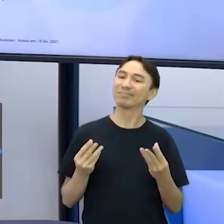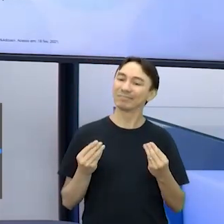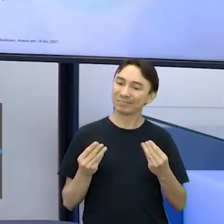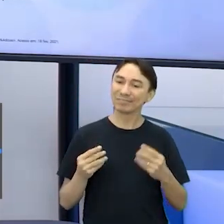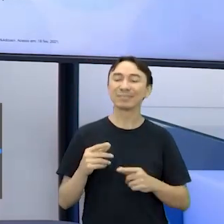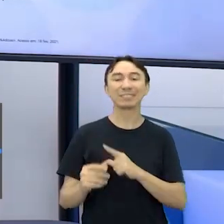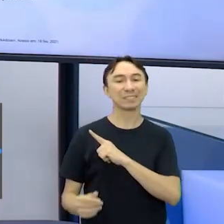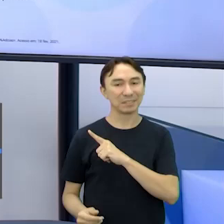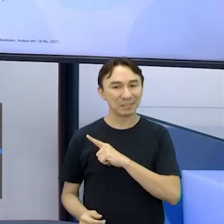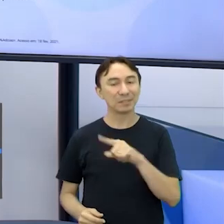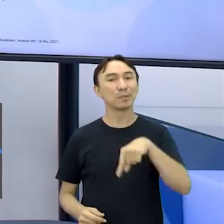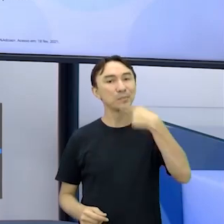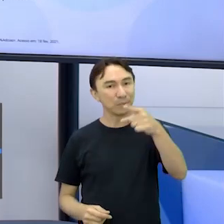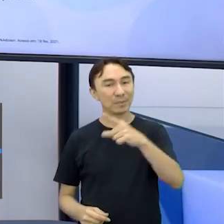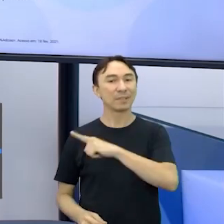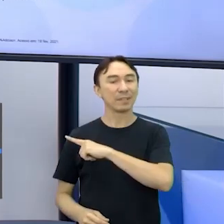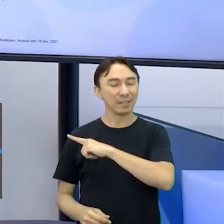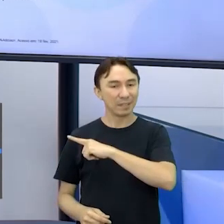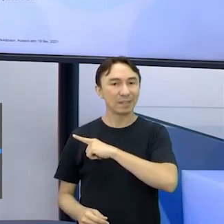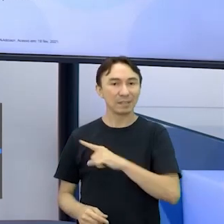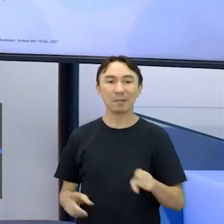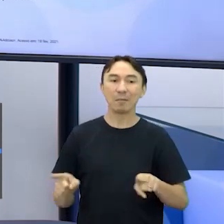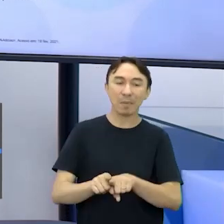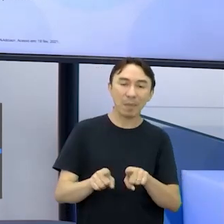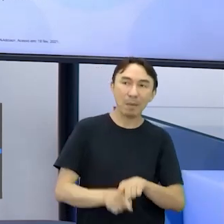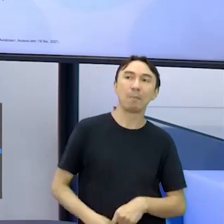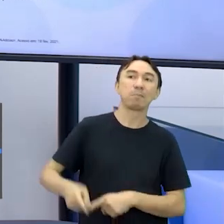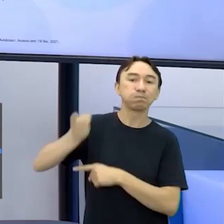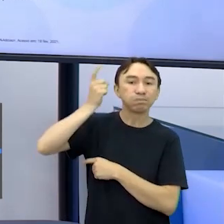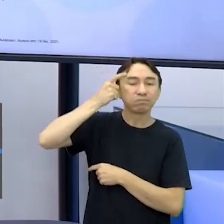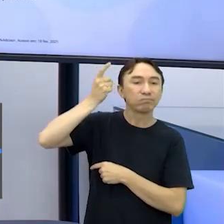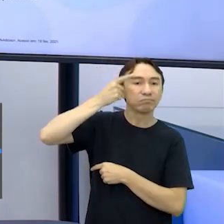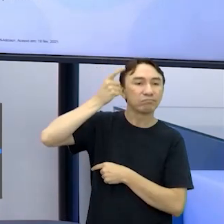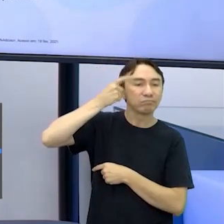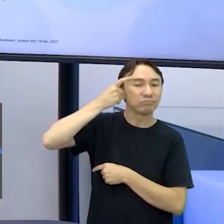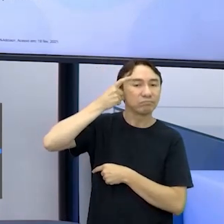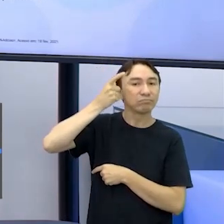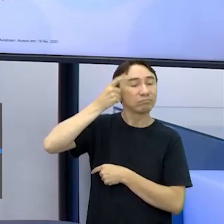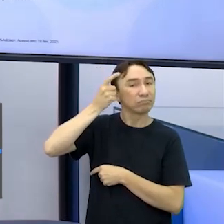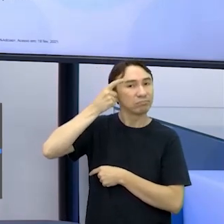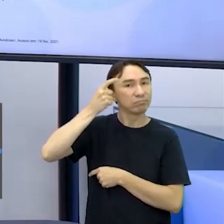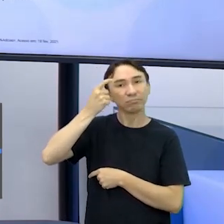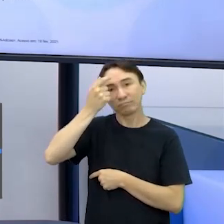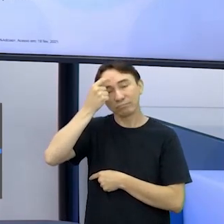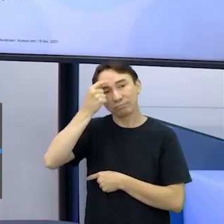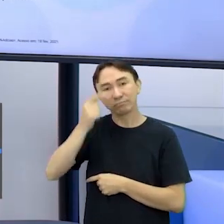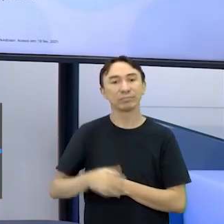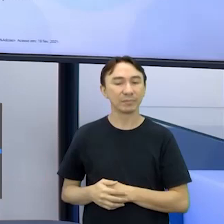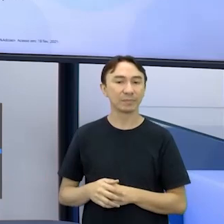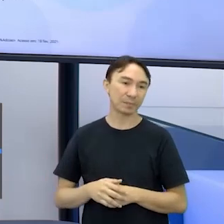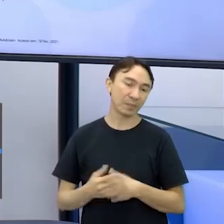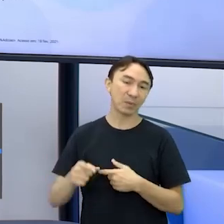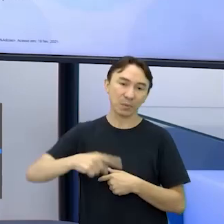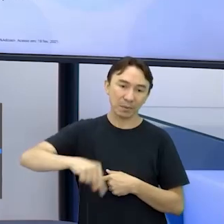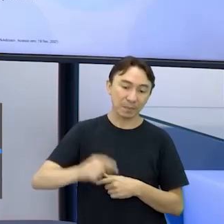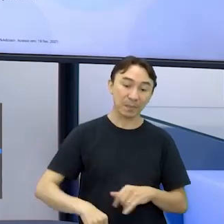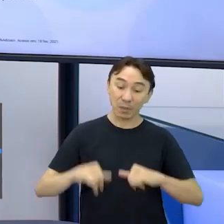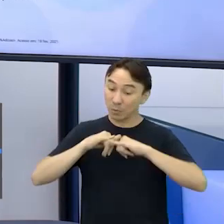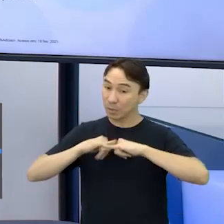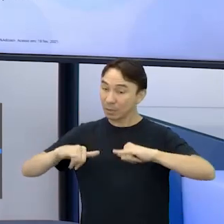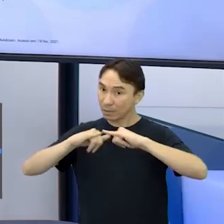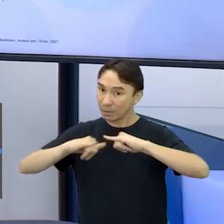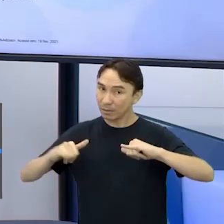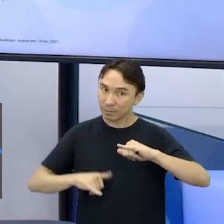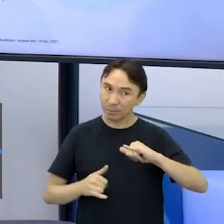aula do professor Mauro Farias, né? Então, o que acontece? É importantíssimo a gente ter critério na hora de ler as notícias. Porque